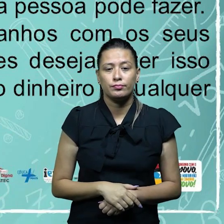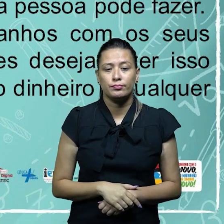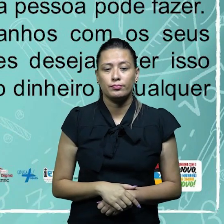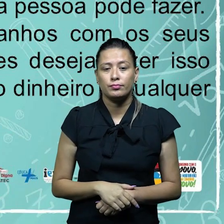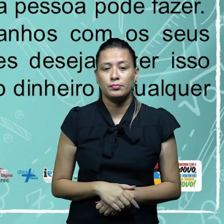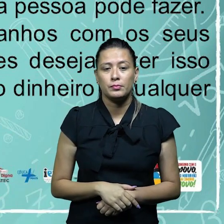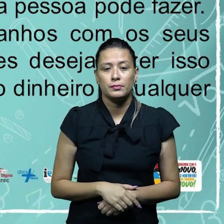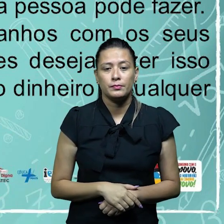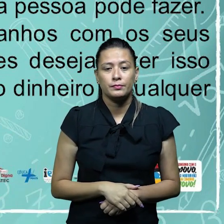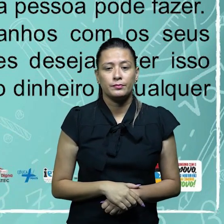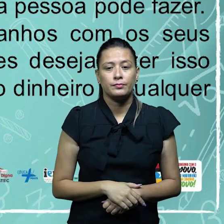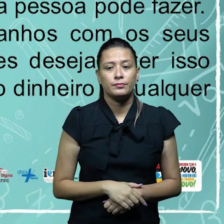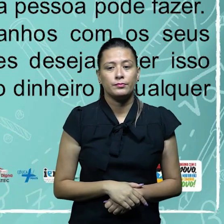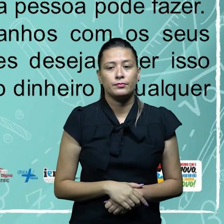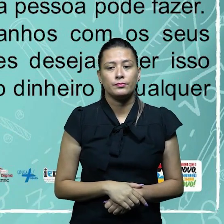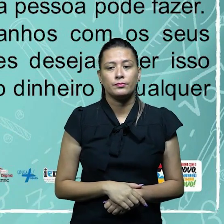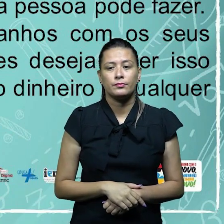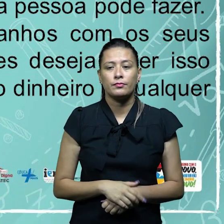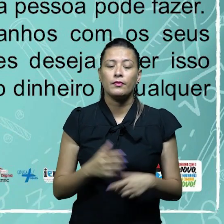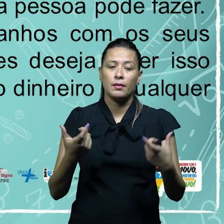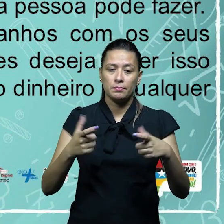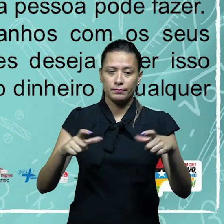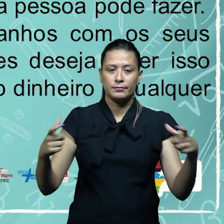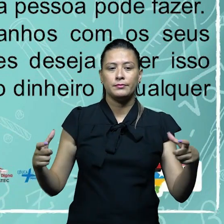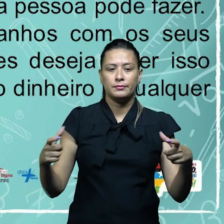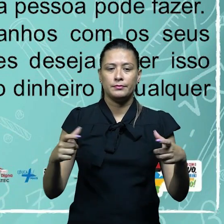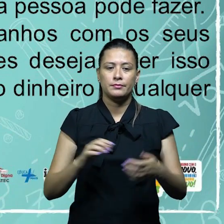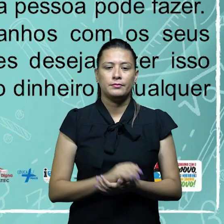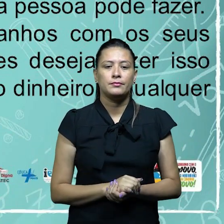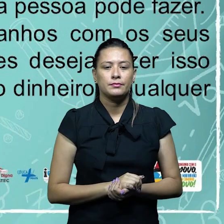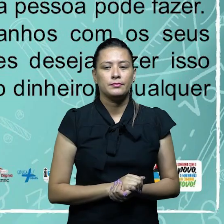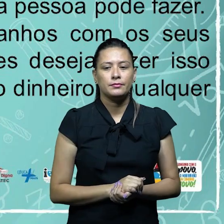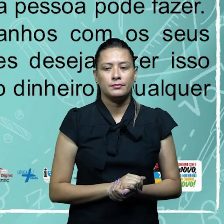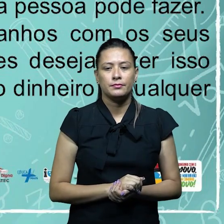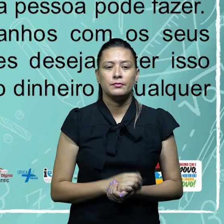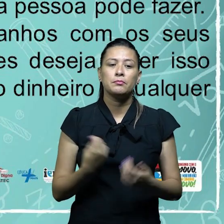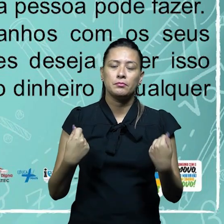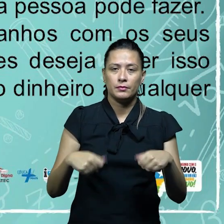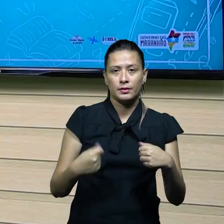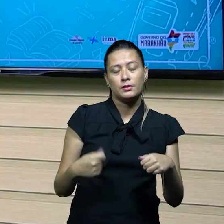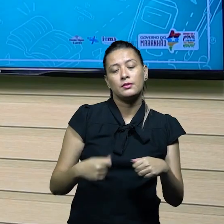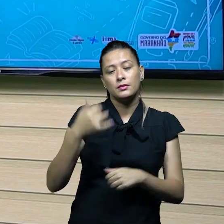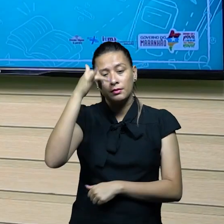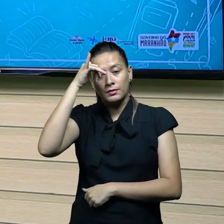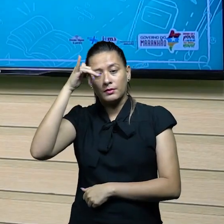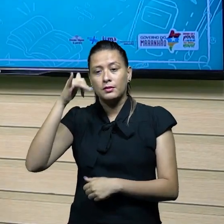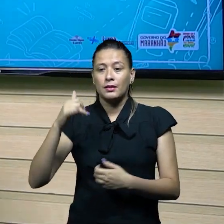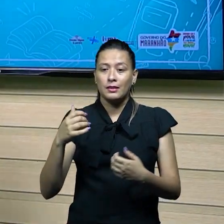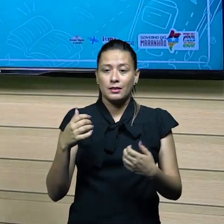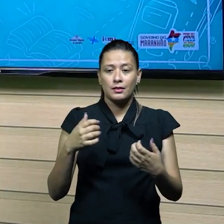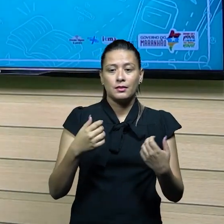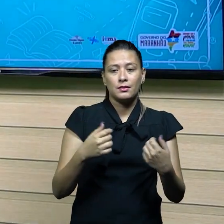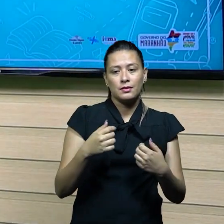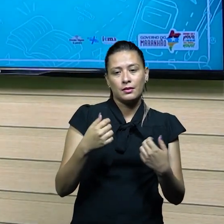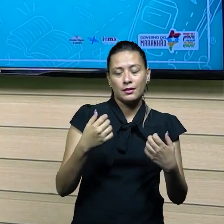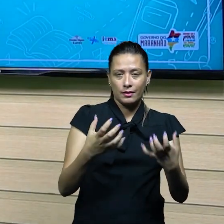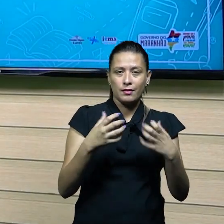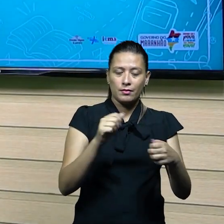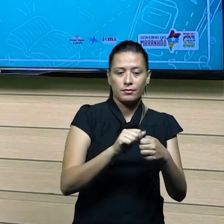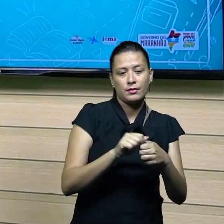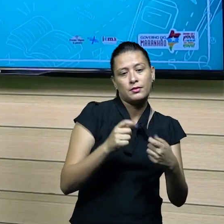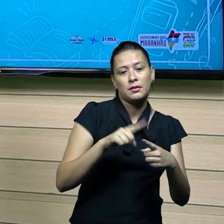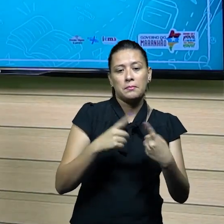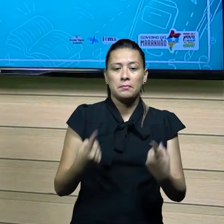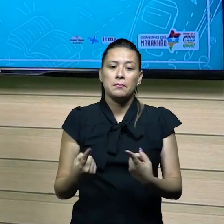correr riscos e com a possibilidade de sacar o dinheiro a qualquer momento, a liquidez, como eu falei para vocês. Então, a maioria dos investidores, vamos dizer assim,